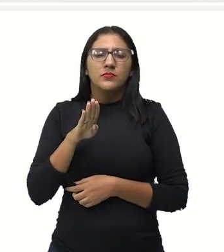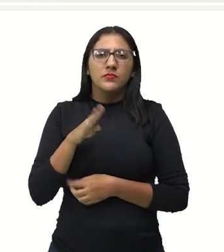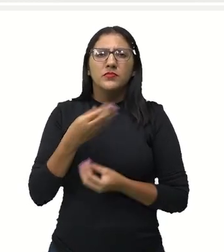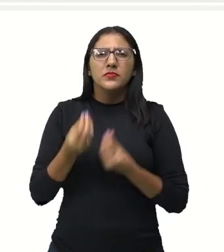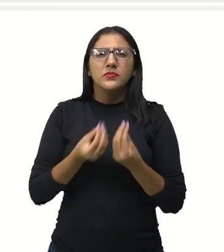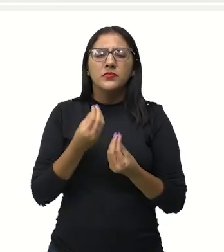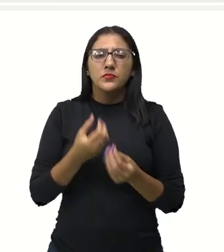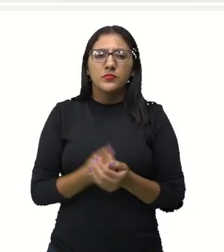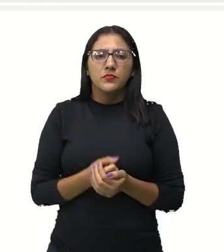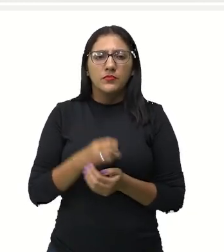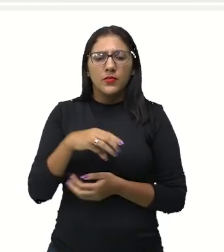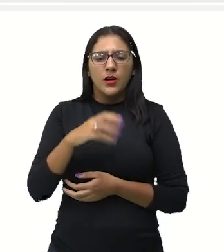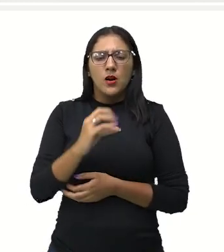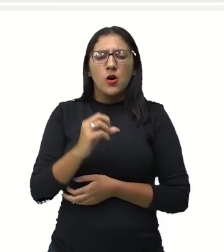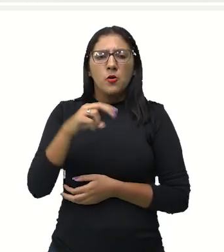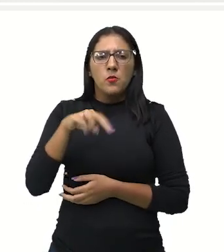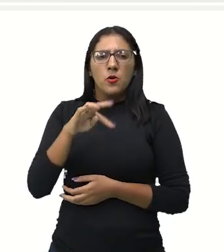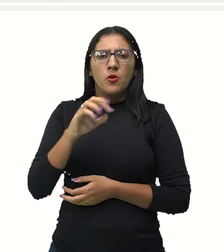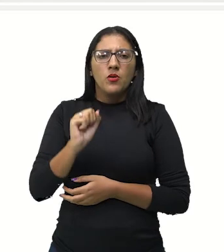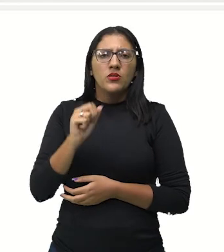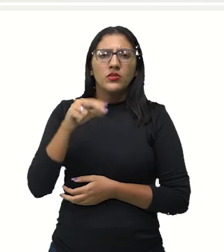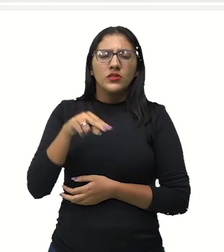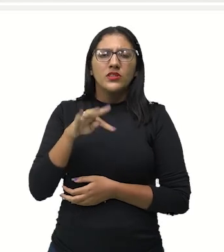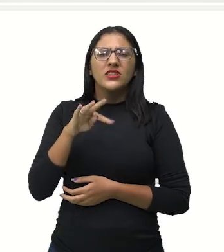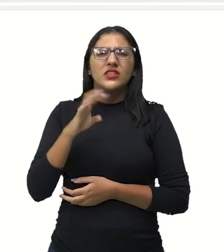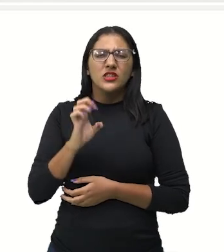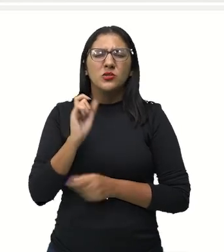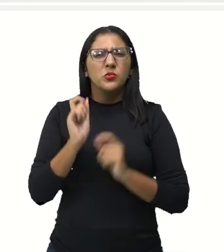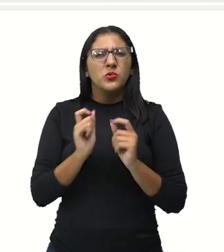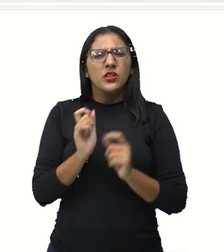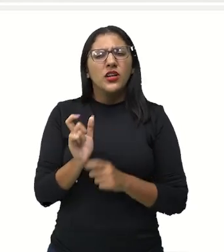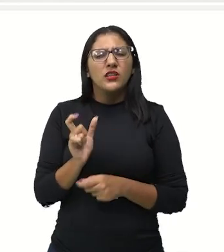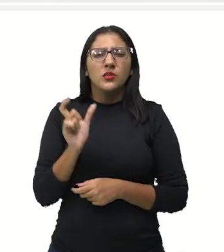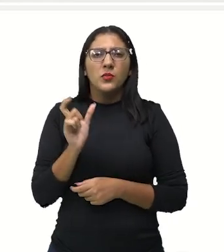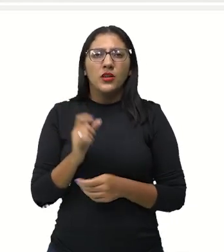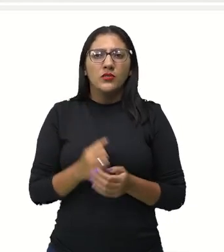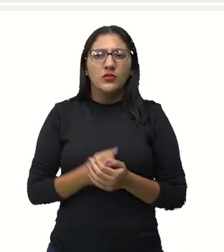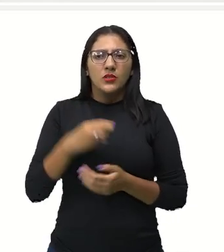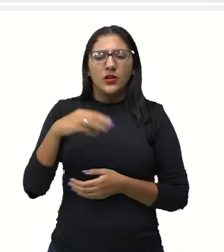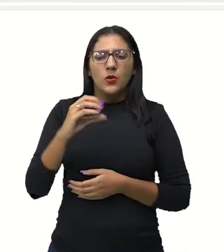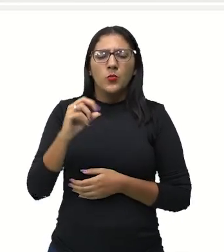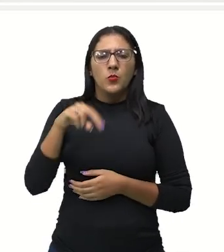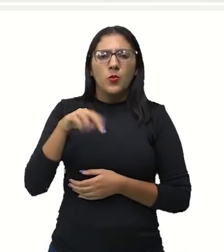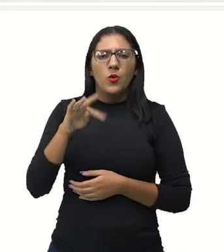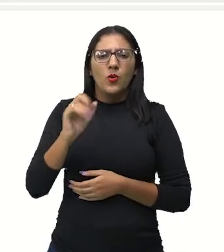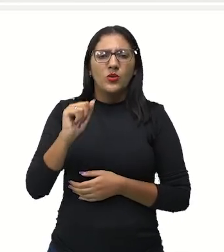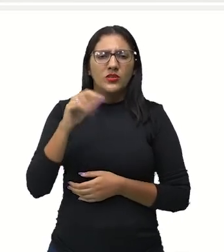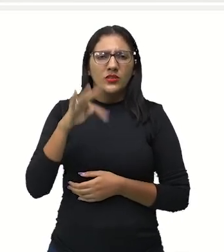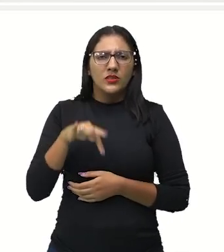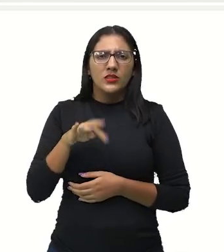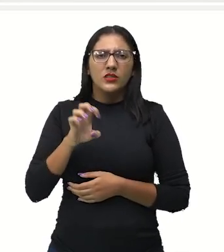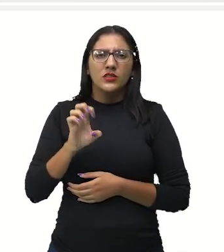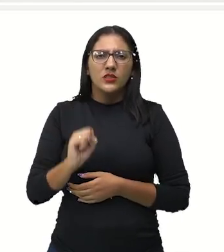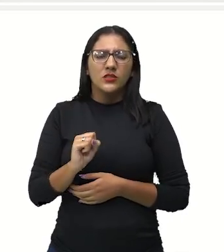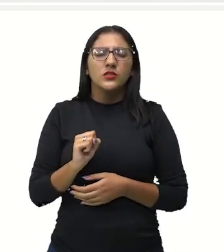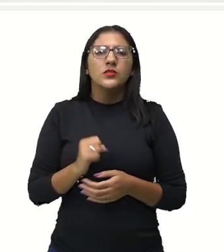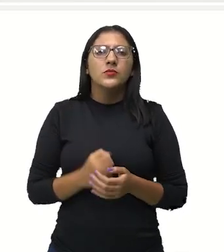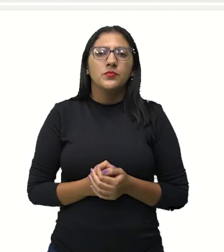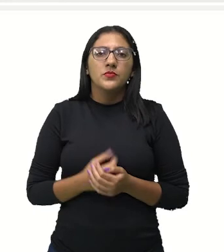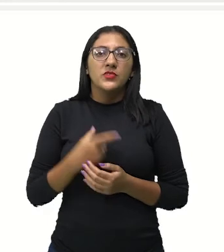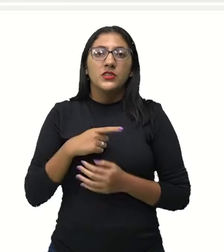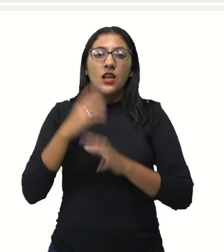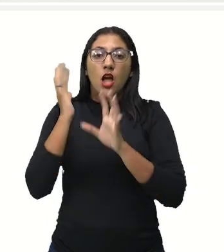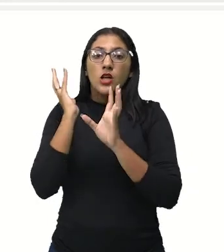B? O montante. E o que é o montante? O montante é nada mais, nada menos do que